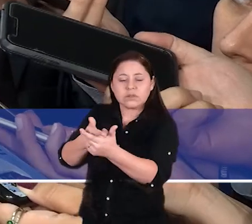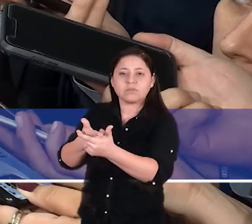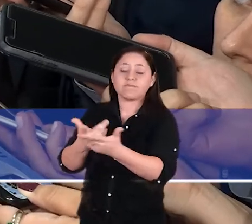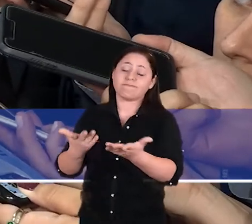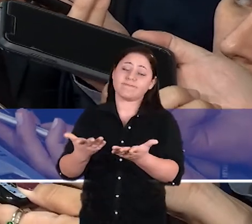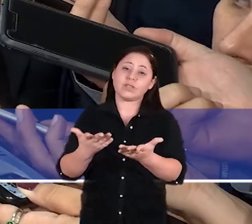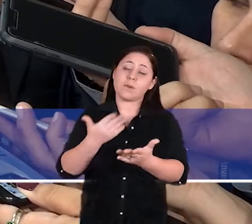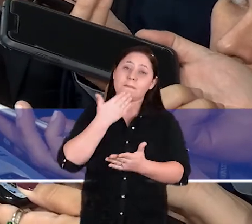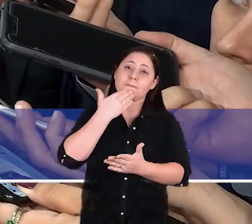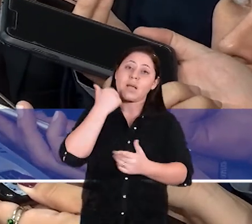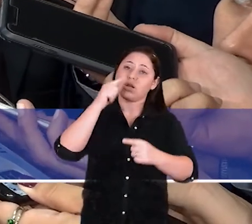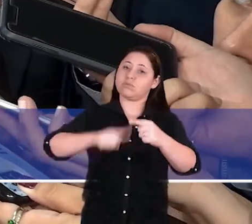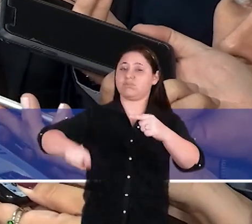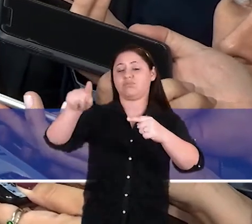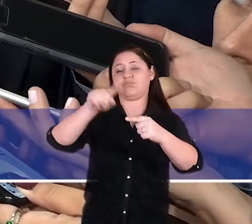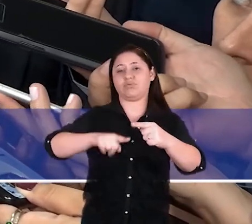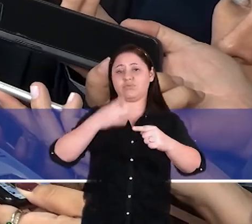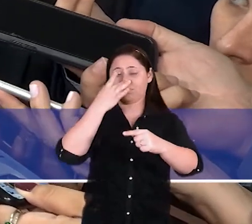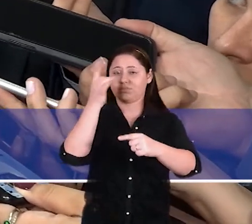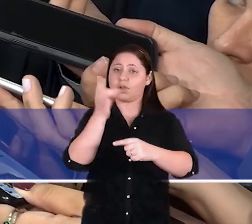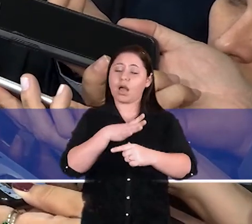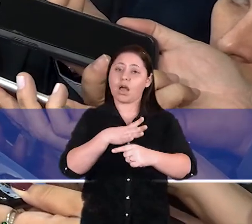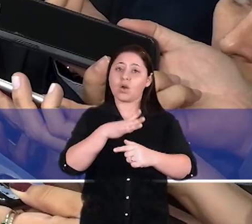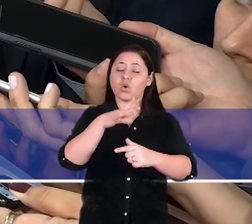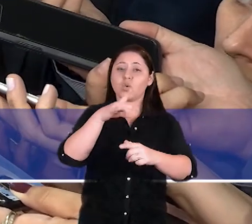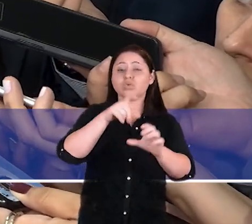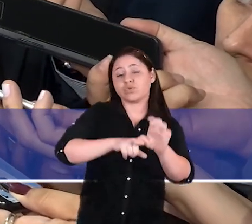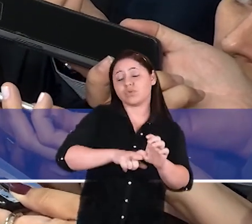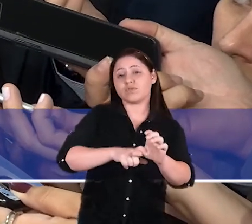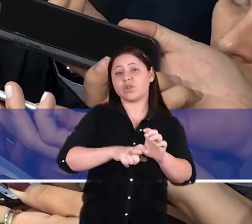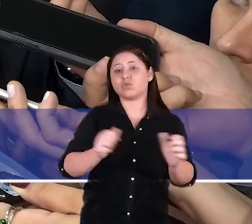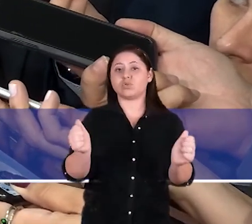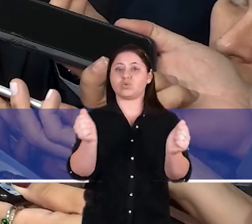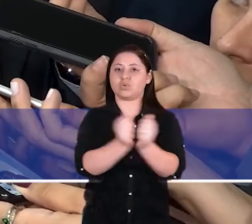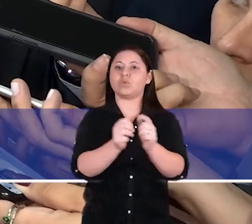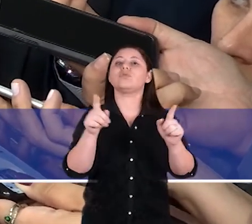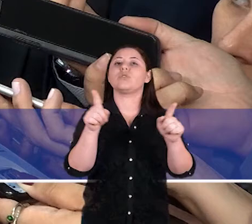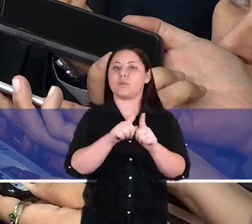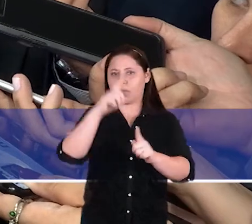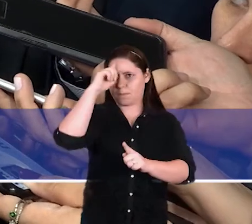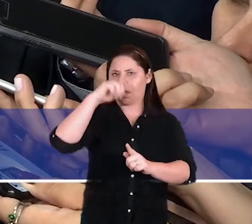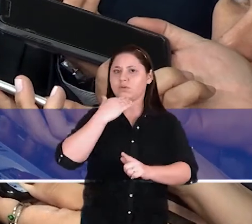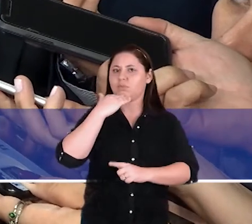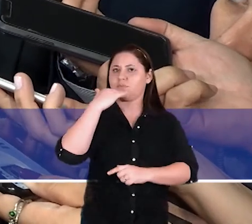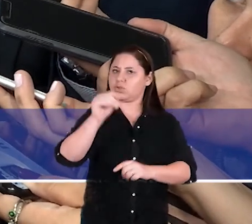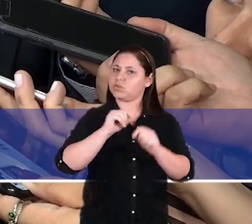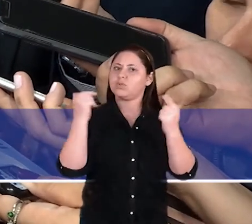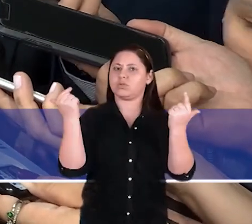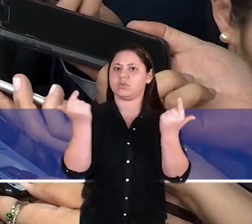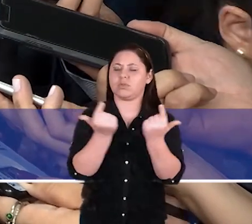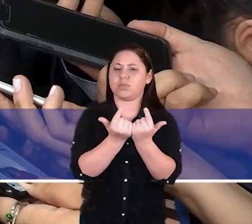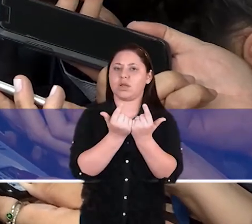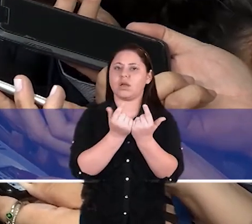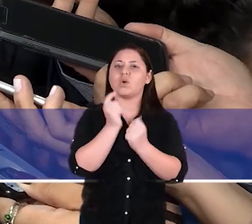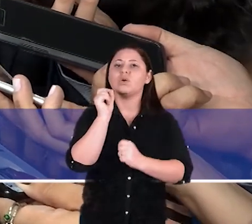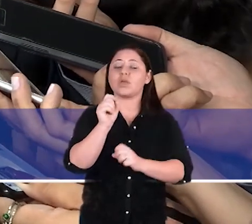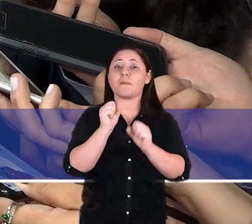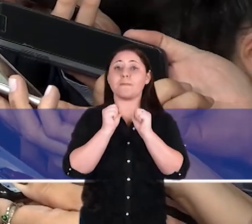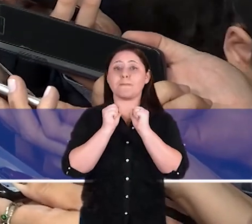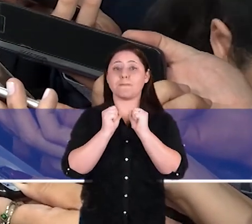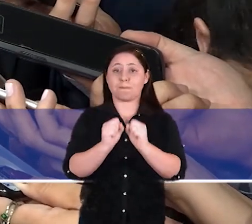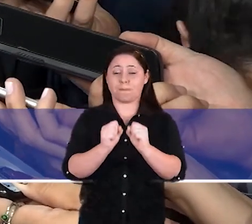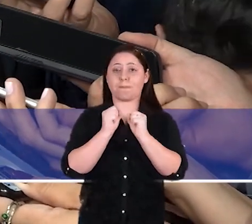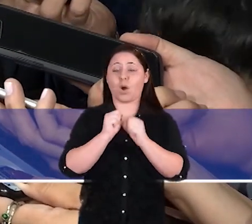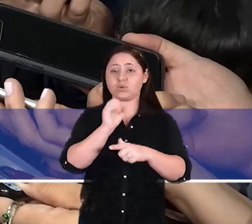até esse valor. Então é melhor fazer a remissão e anistia desse débito. Junto com isso, nós estamos mandando o pedido à Assembleia